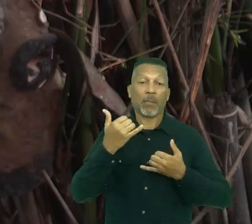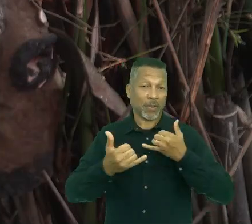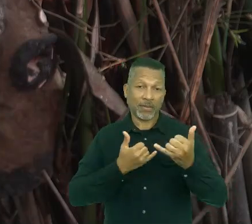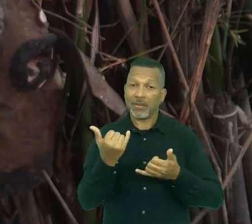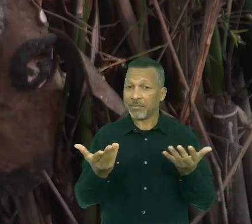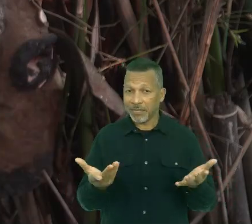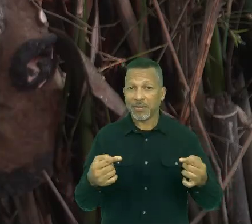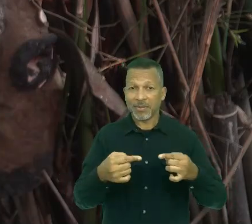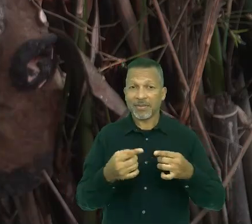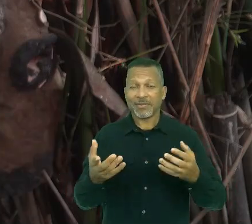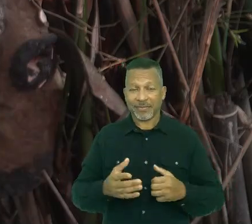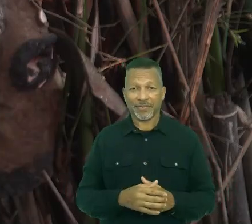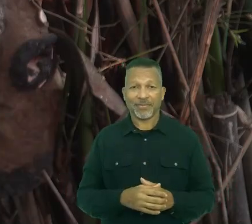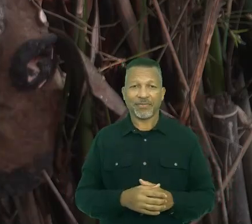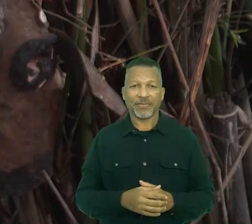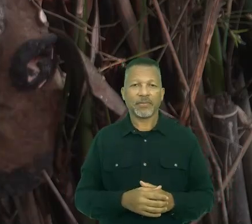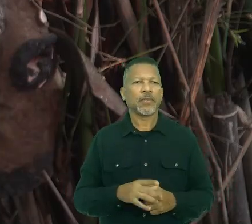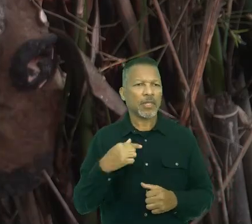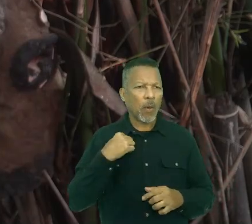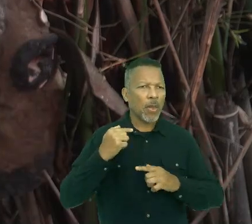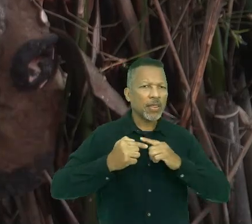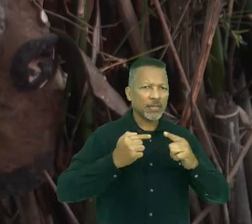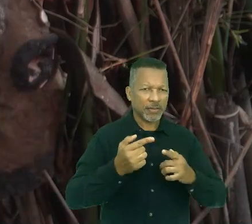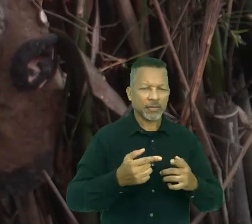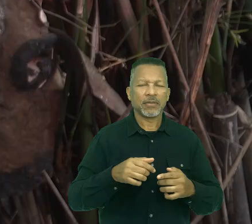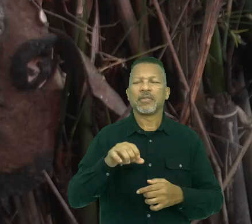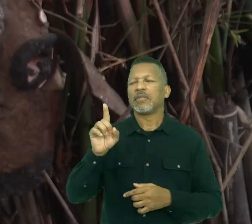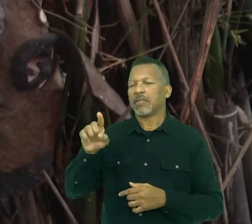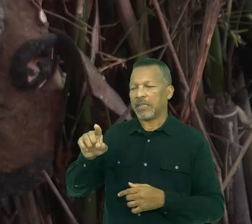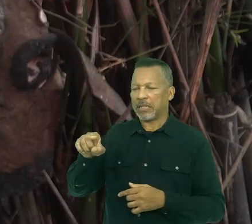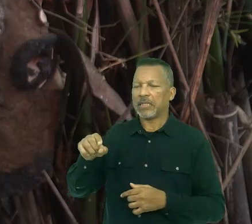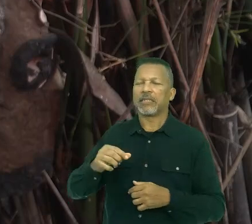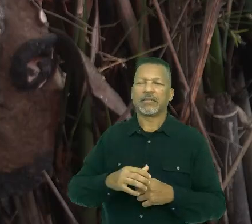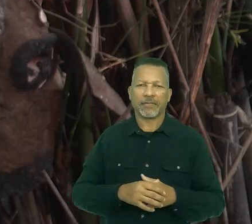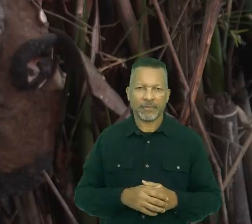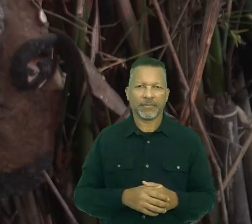brincadeira. É uma tradição familiar, então.